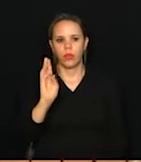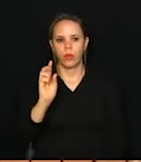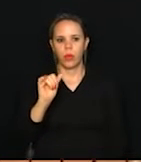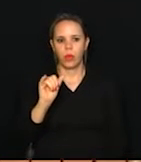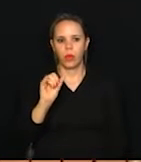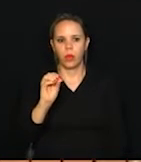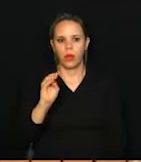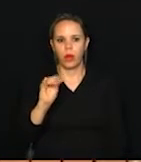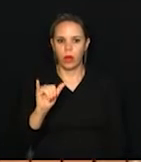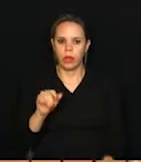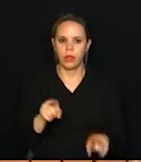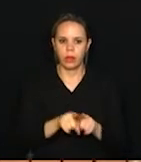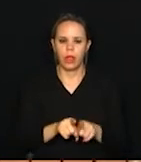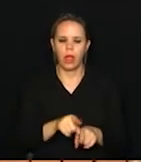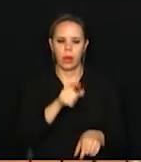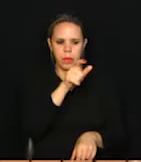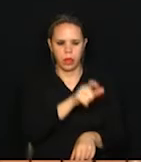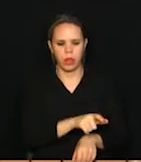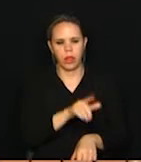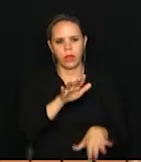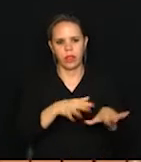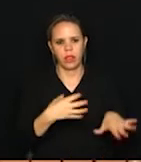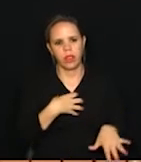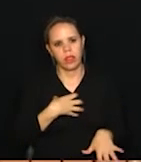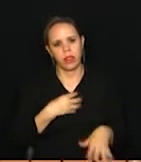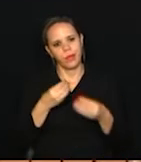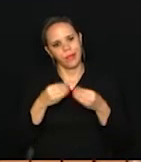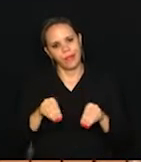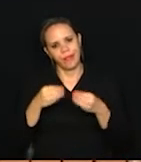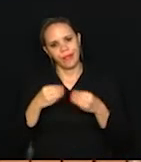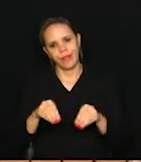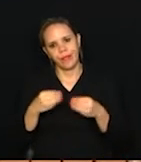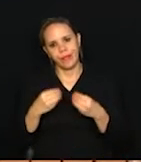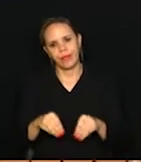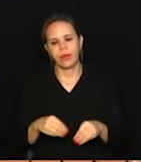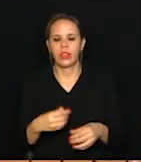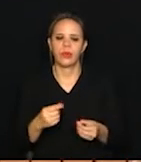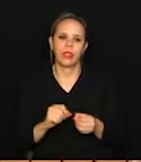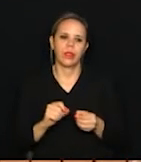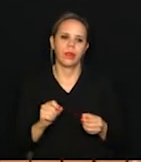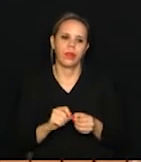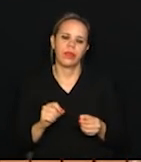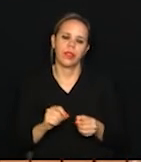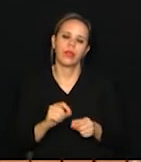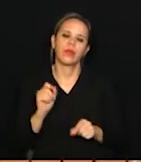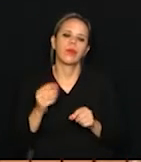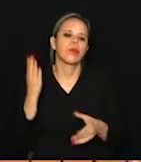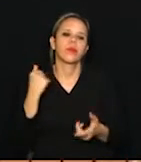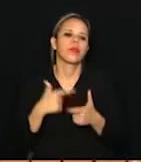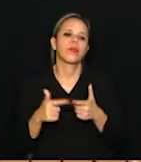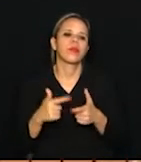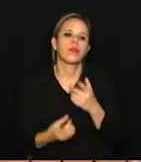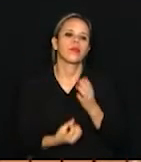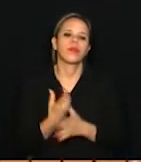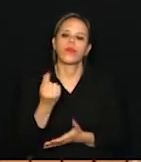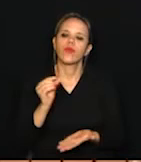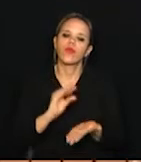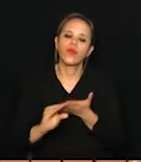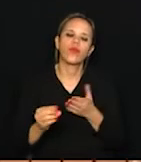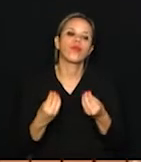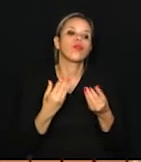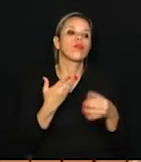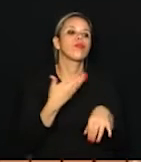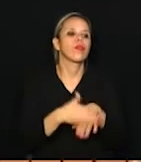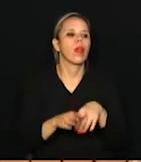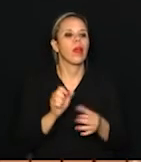sente às vezes penalizado e nós precisamos saber exatamente a destinação